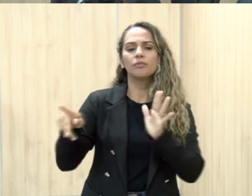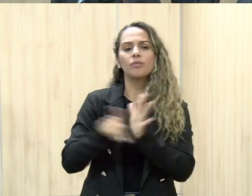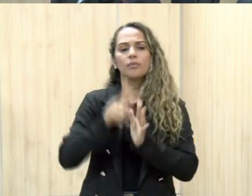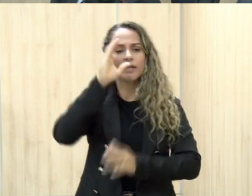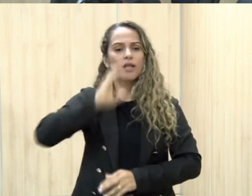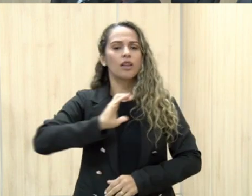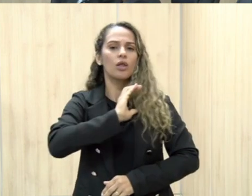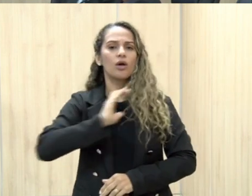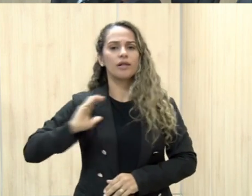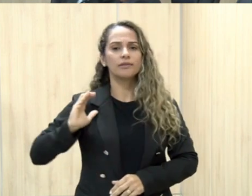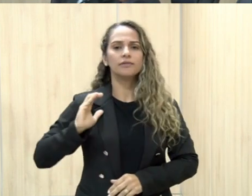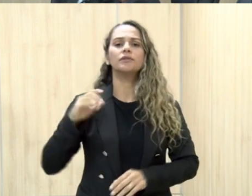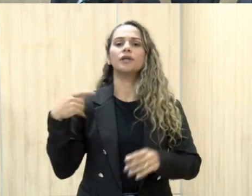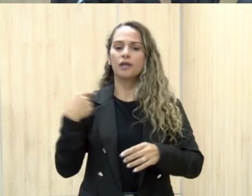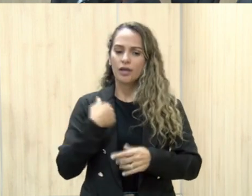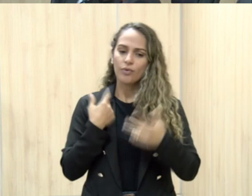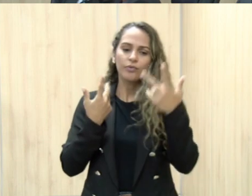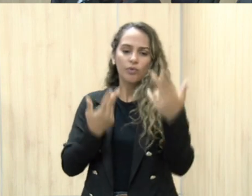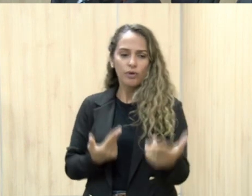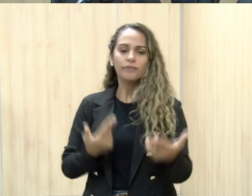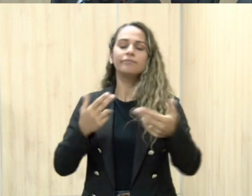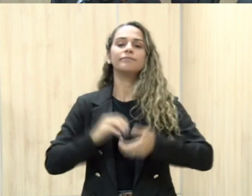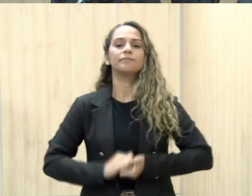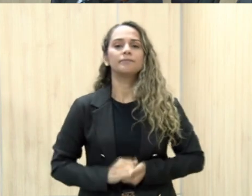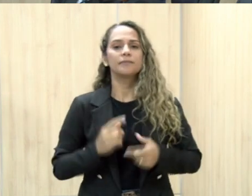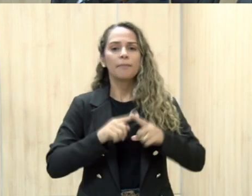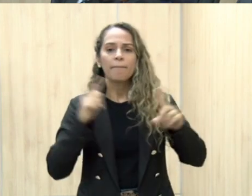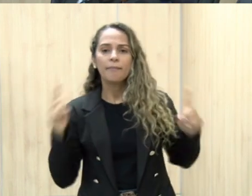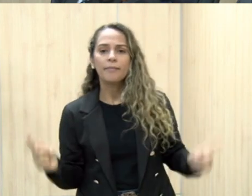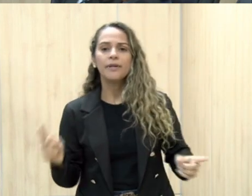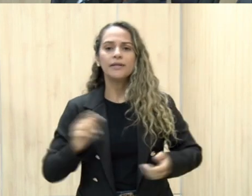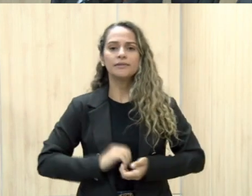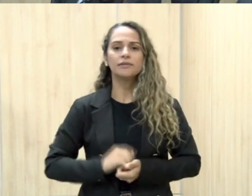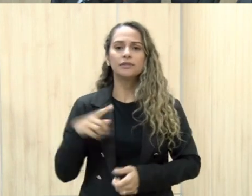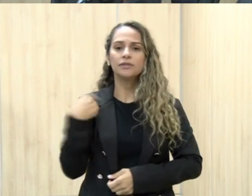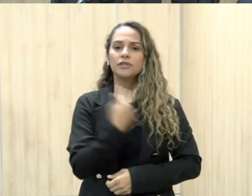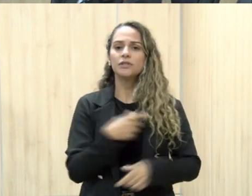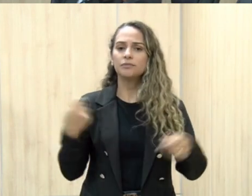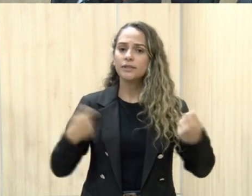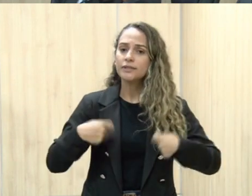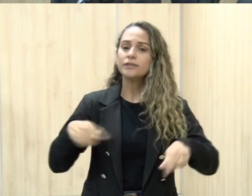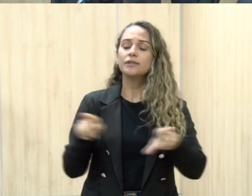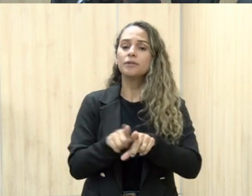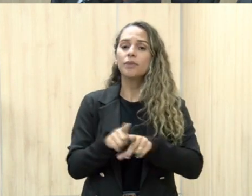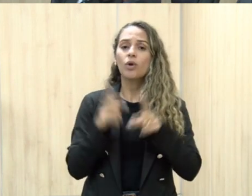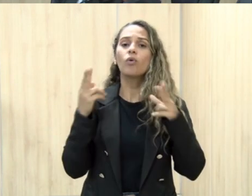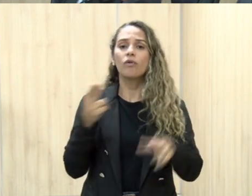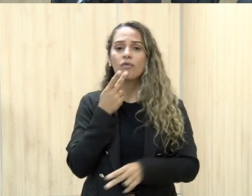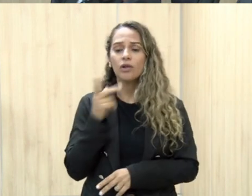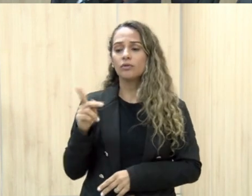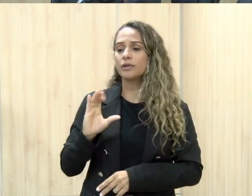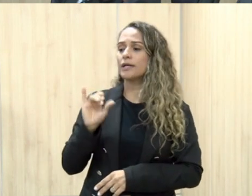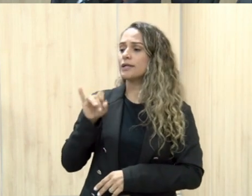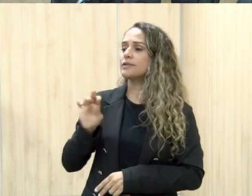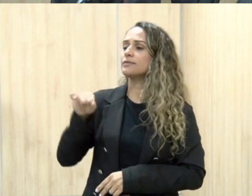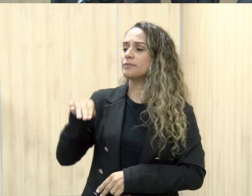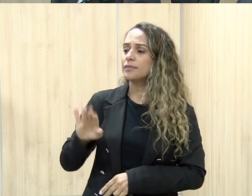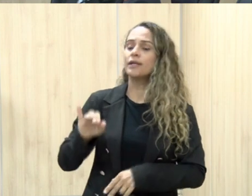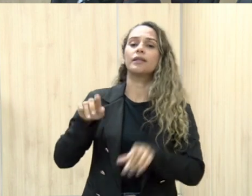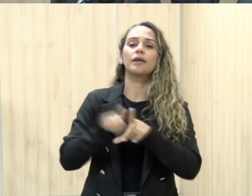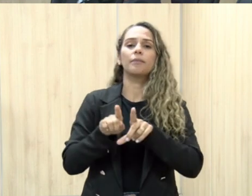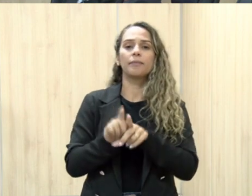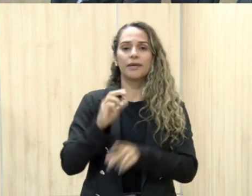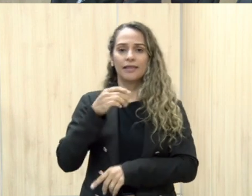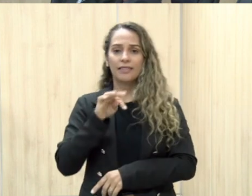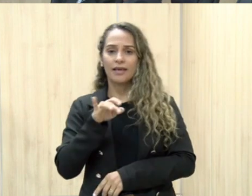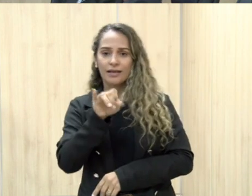Católica assim como eu mas a gente precisa Como disse aqui o Crispim e a deputada